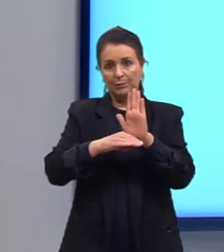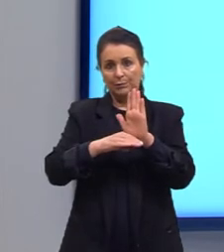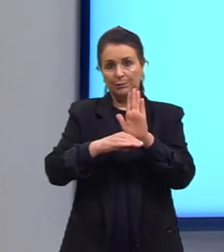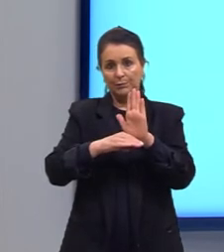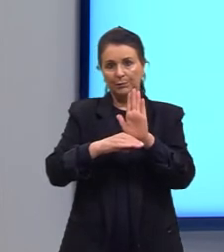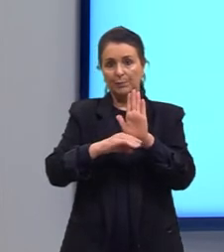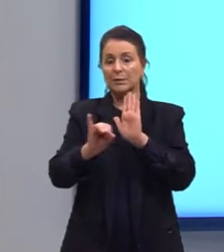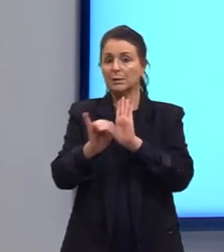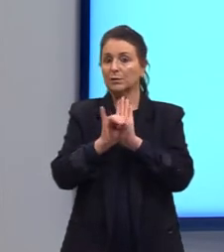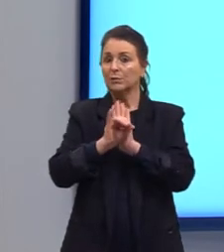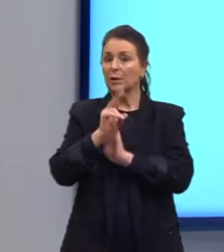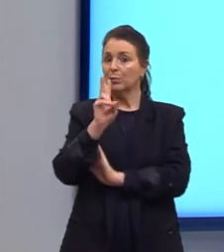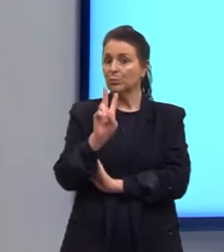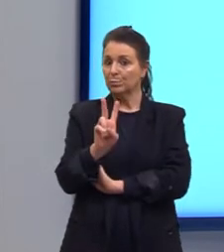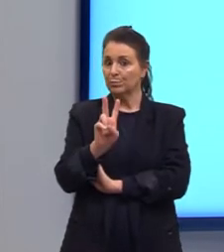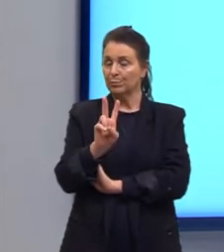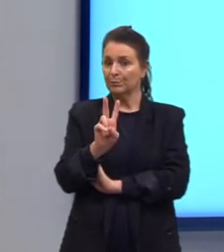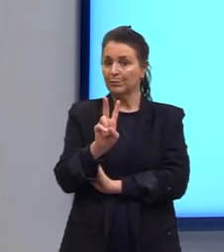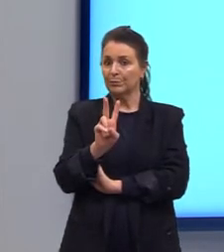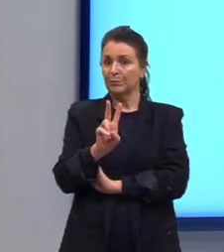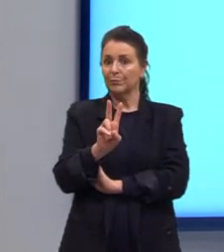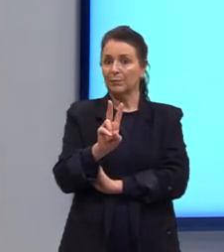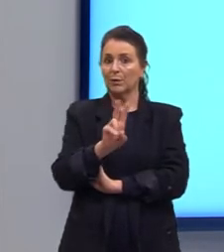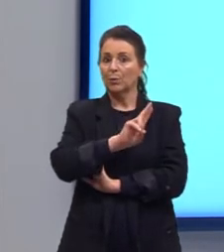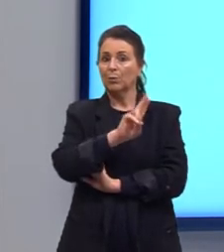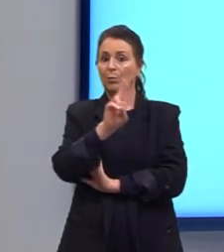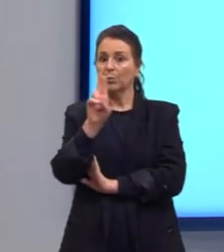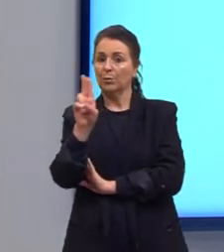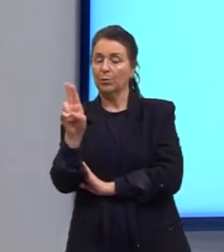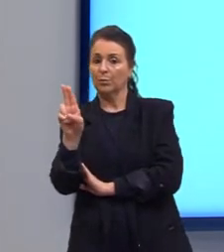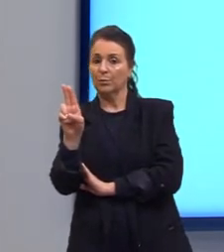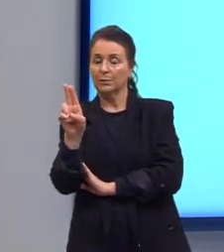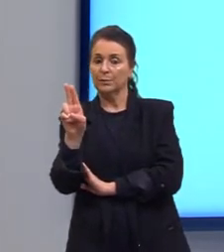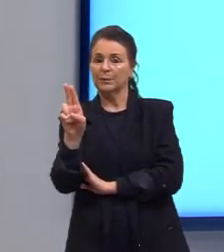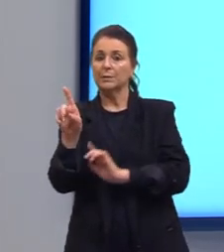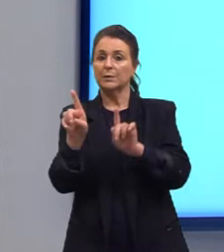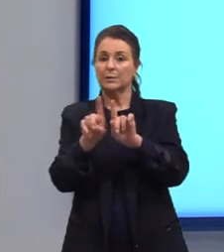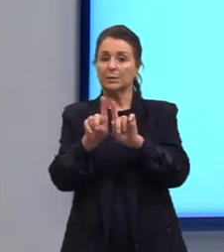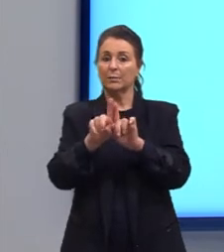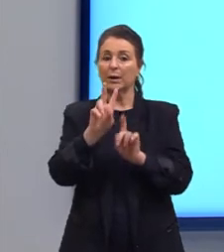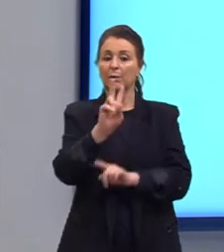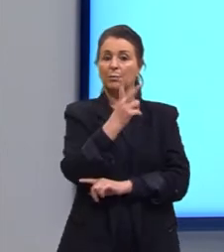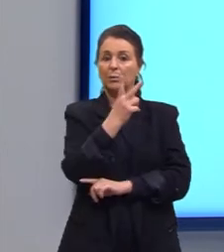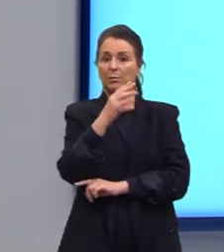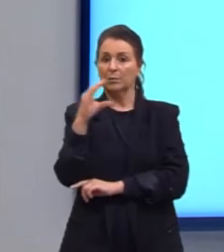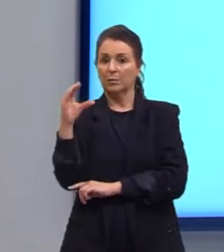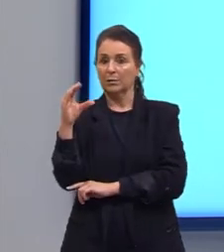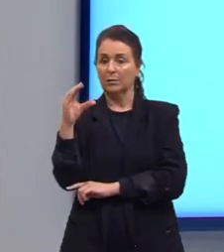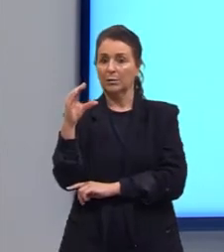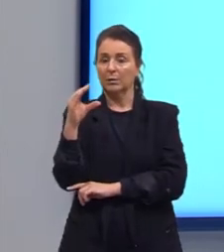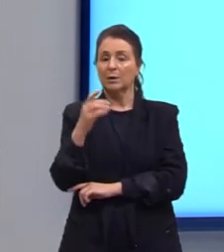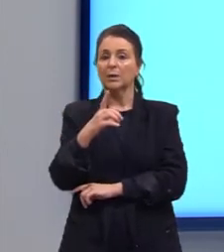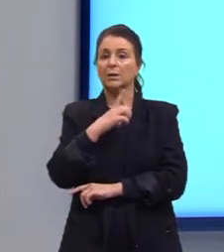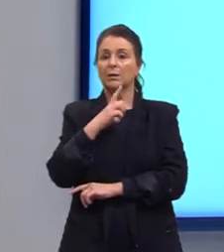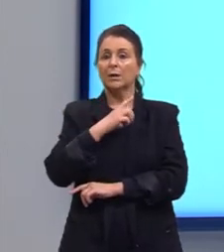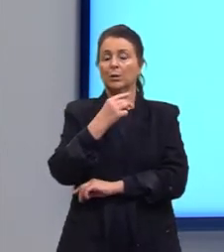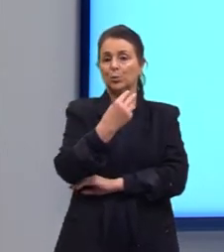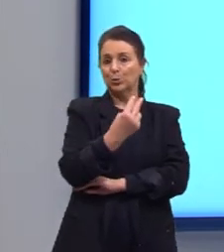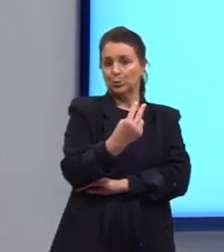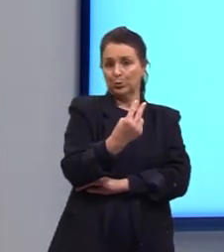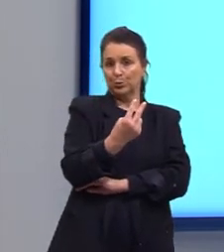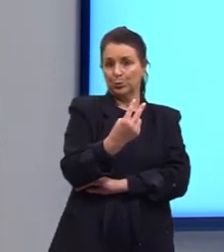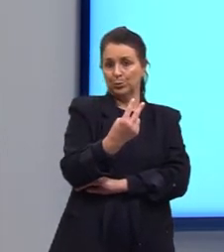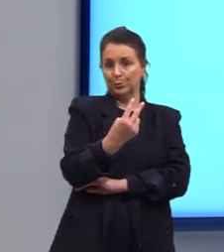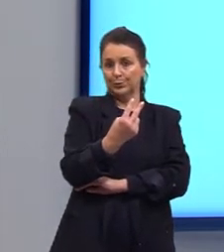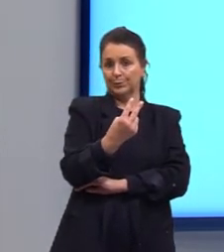dois tá o nome do hologênio e o nome do hidrocarboneto então se eu tenho dois